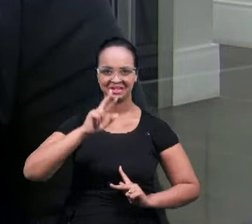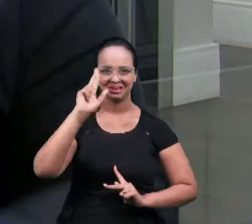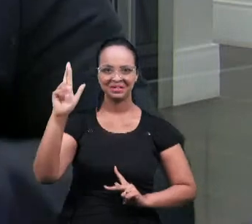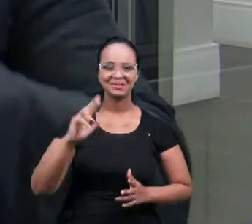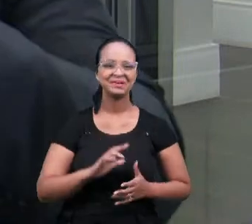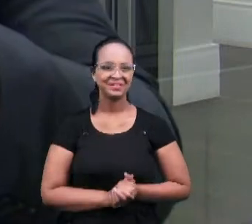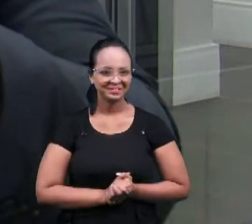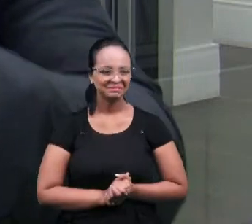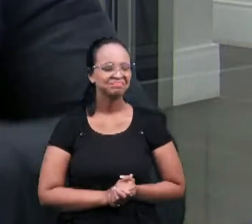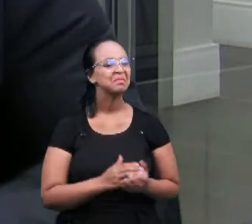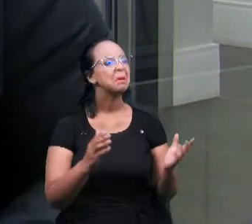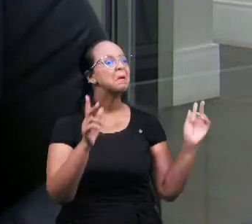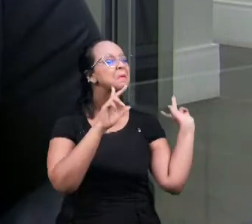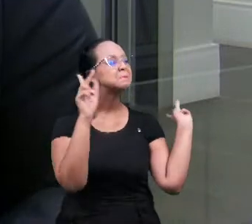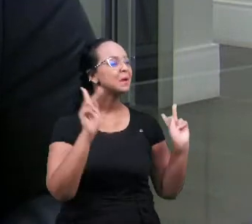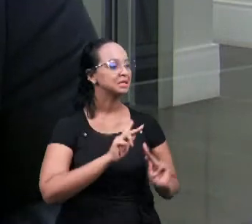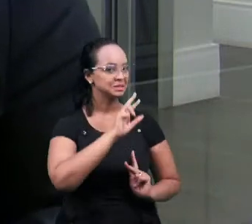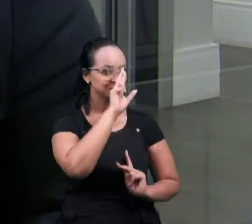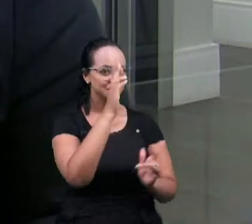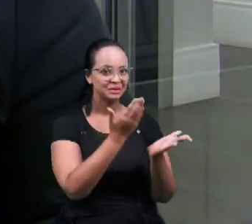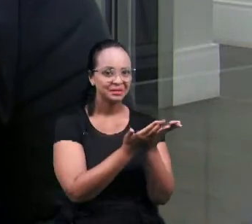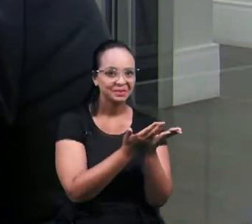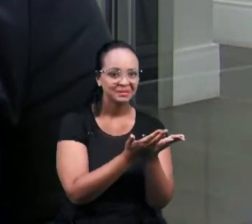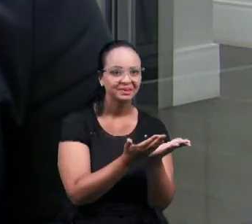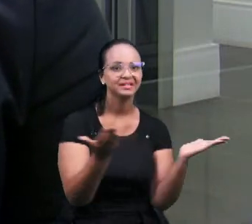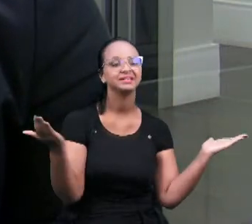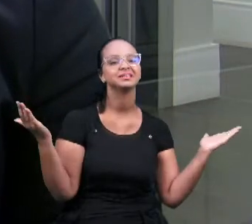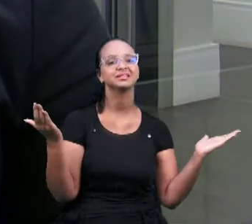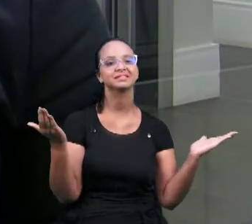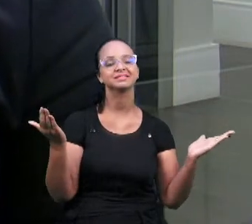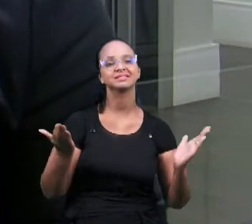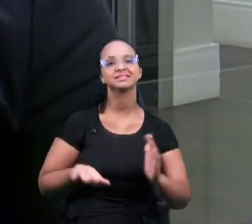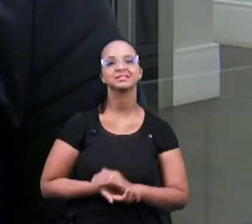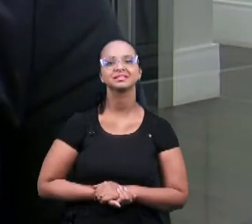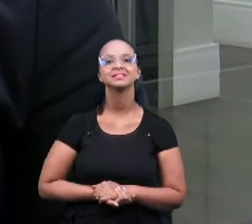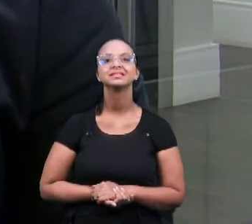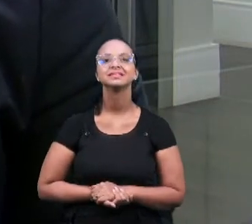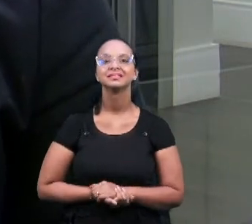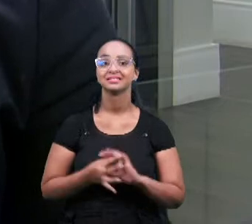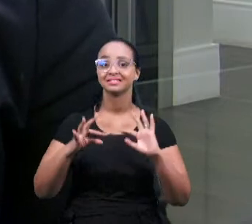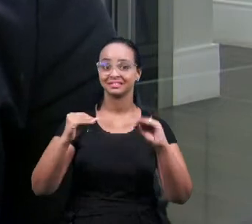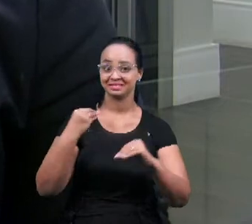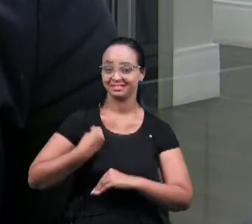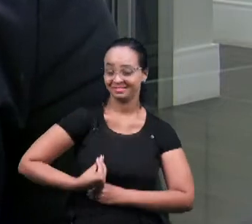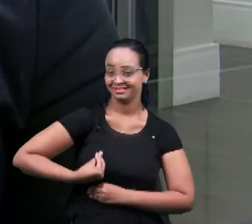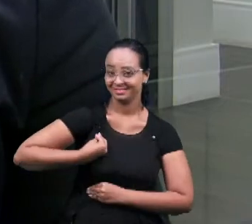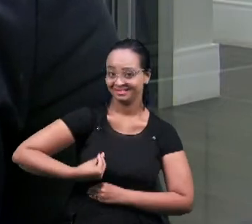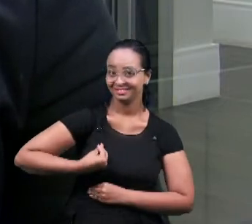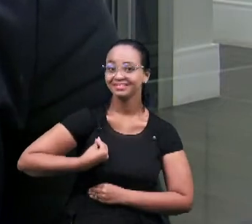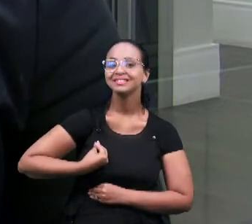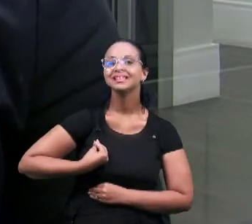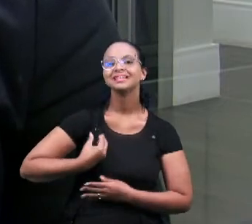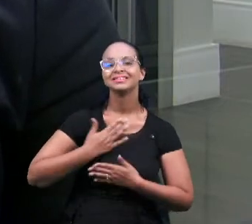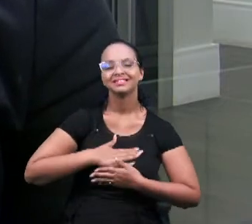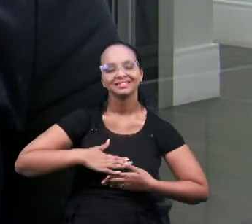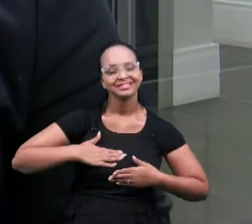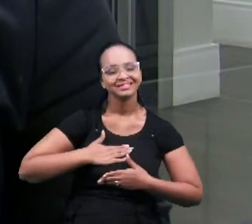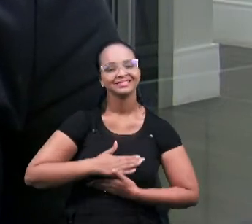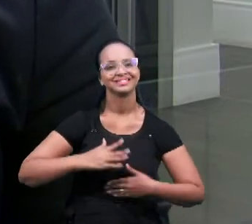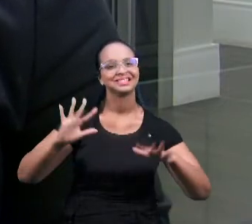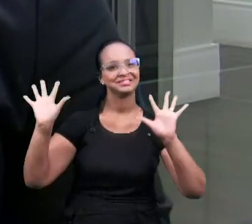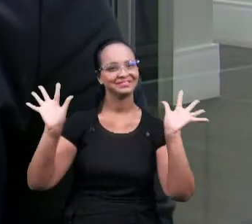Jorge, a paz do Senhor a todos os irmãos que estão conosco em nossas plataformas digitais. É uma grande alegria, um grande prazer em Cristo estar